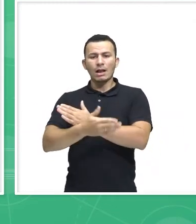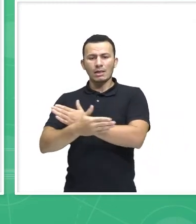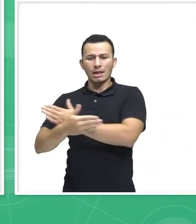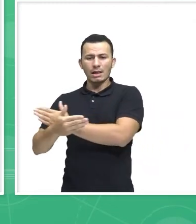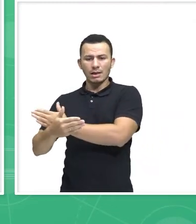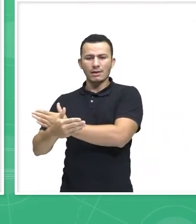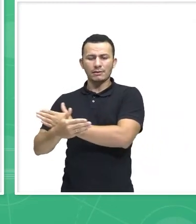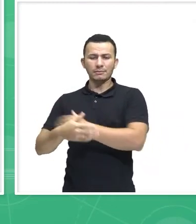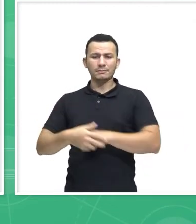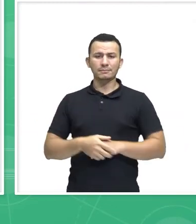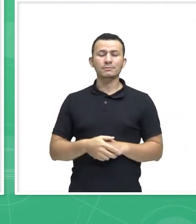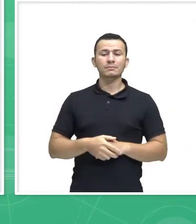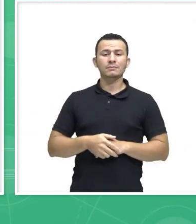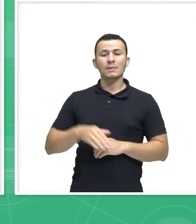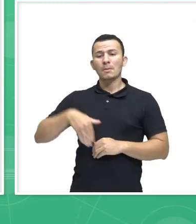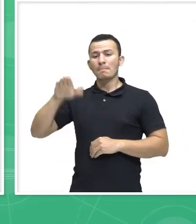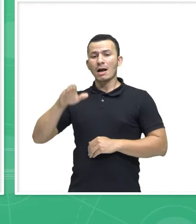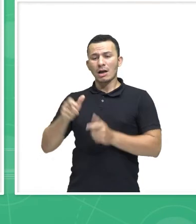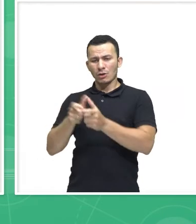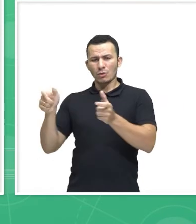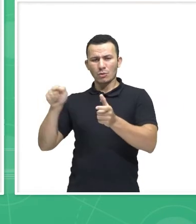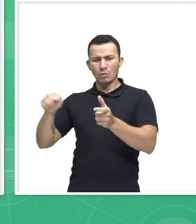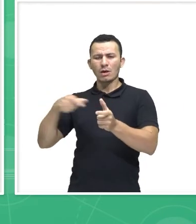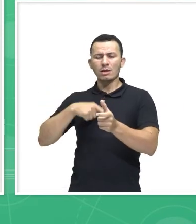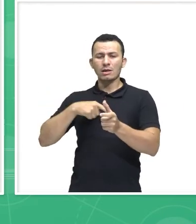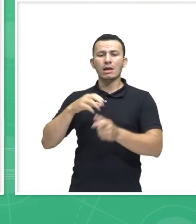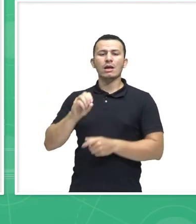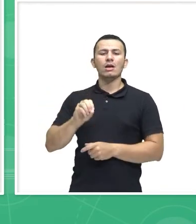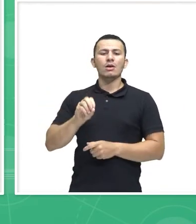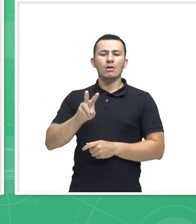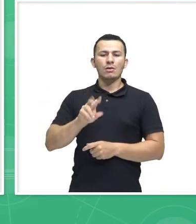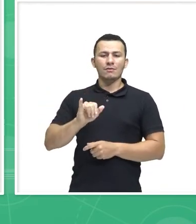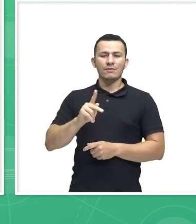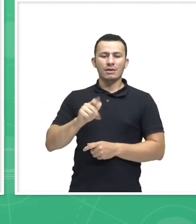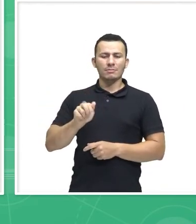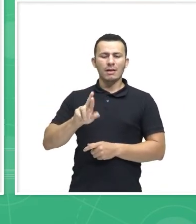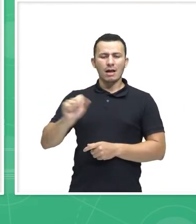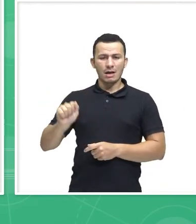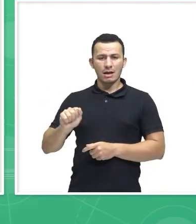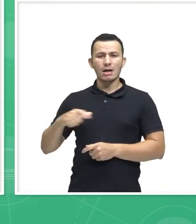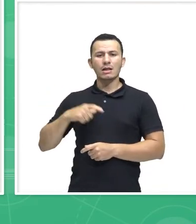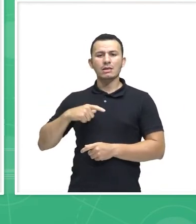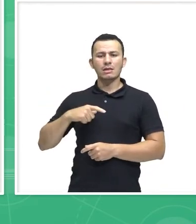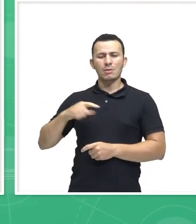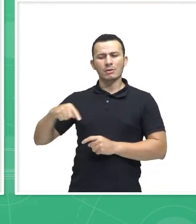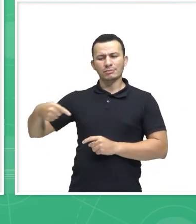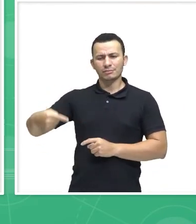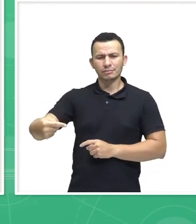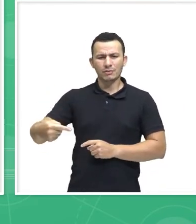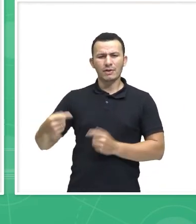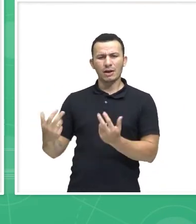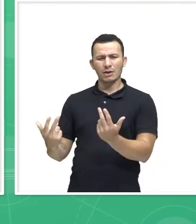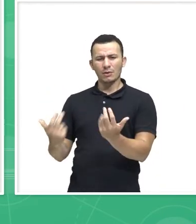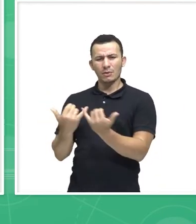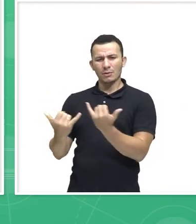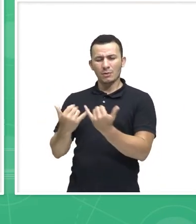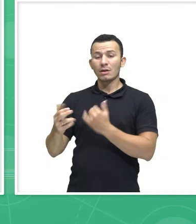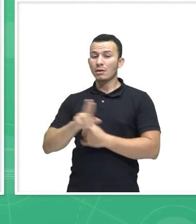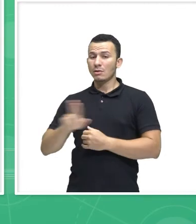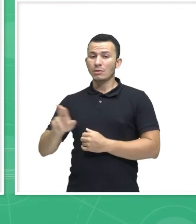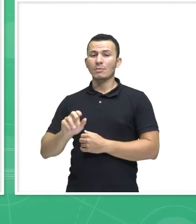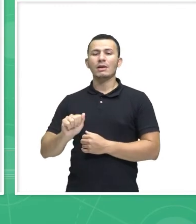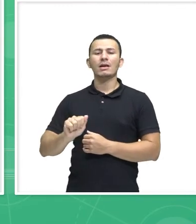raiadas a maioria dos seus representantes é ovípara e suas larvas um pouco semelhantes aos adultos são